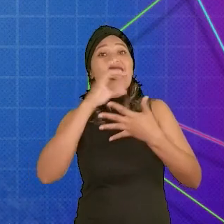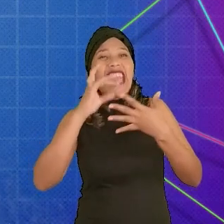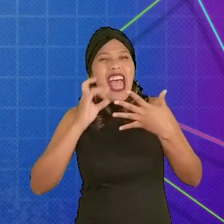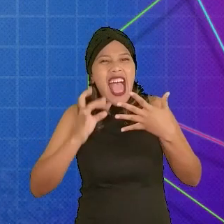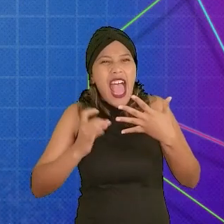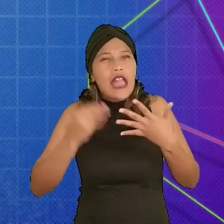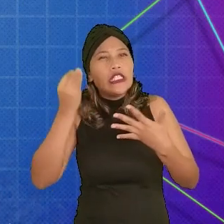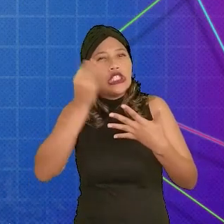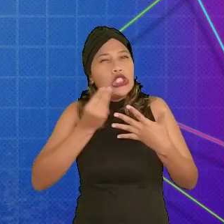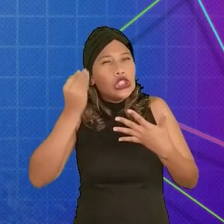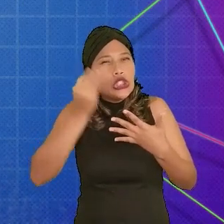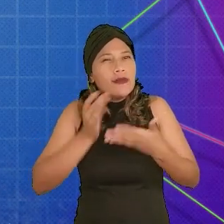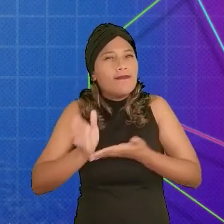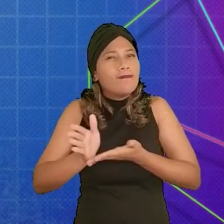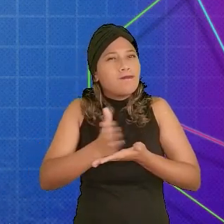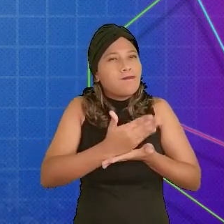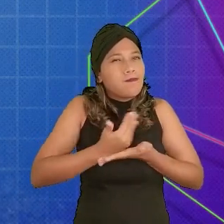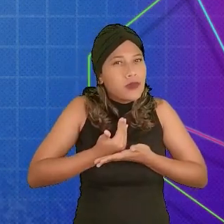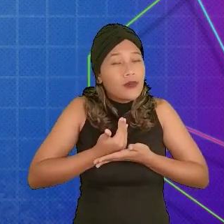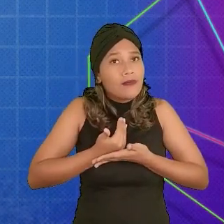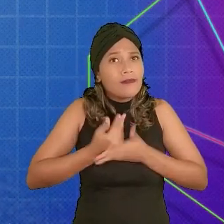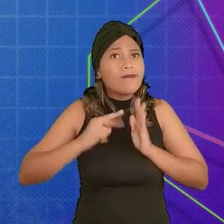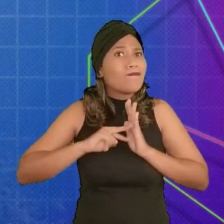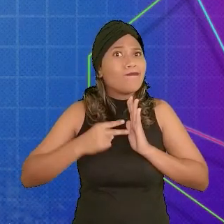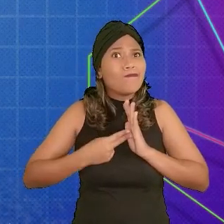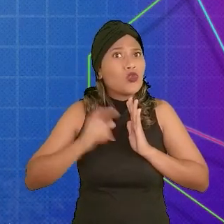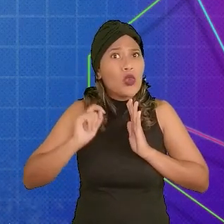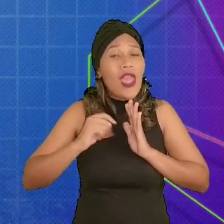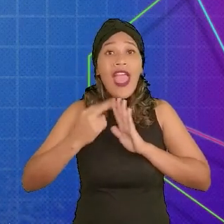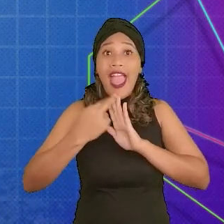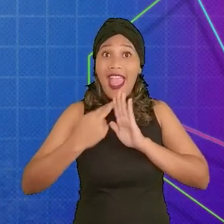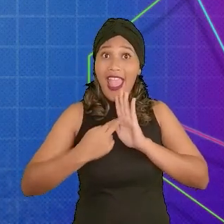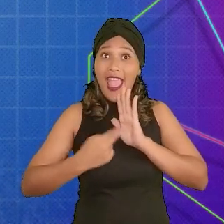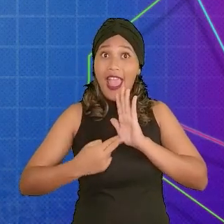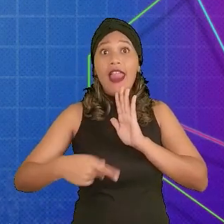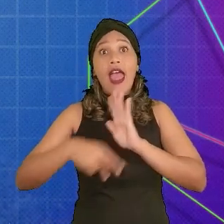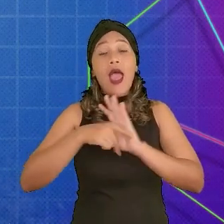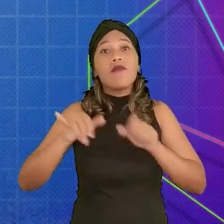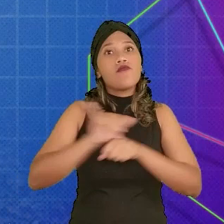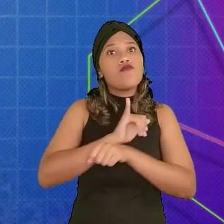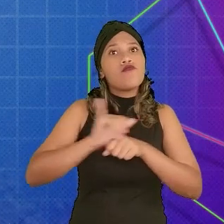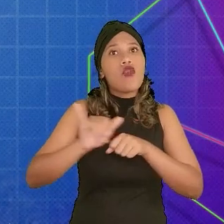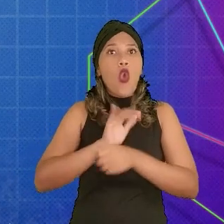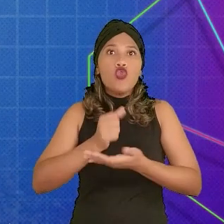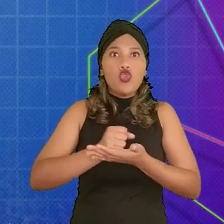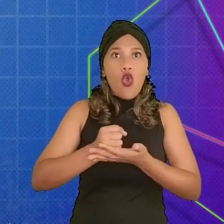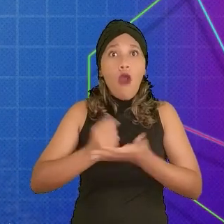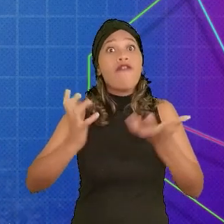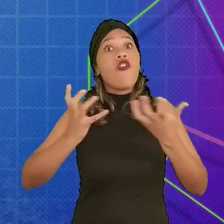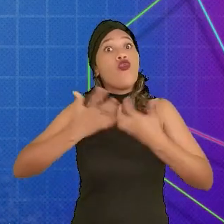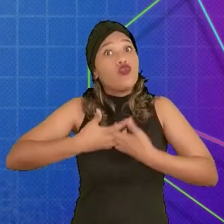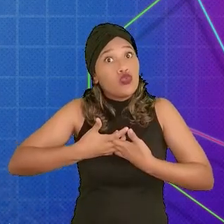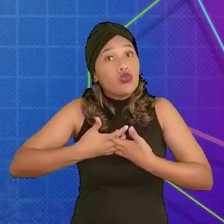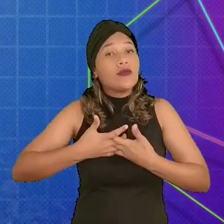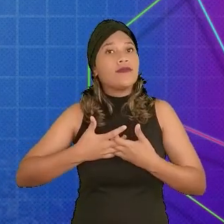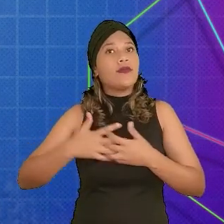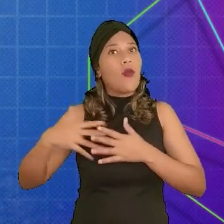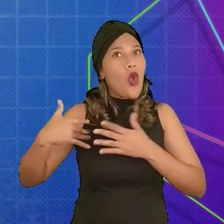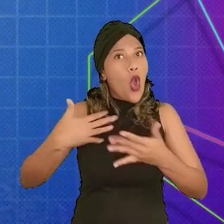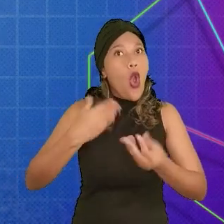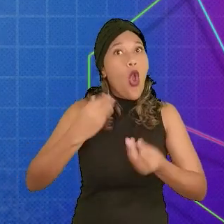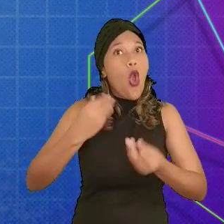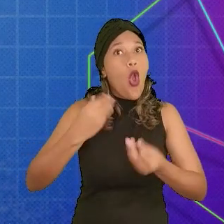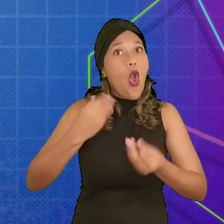detalhes de experiências do jogador. Ou seja, basicamente, regras são as formas que um jogo funciona, o processo de